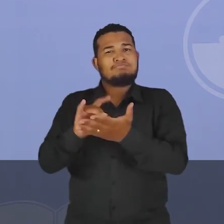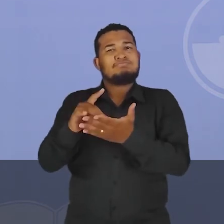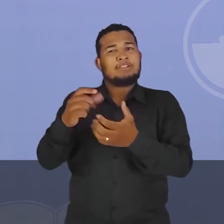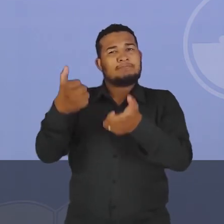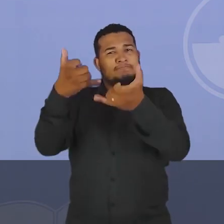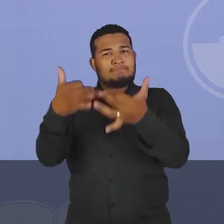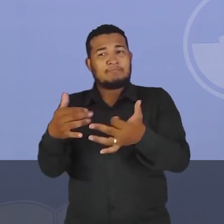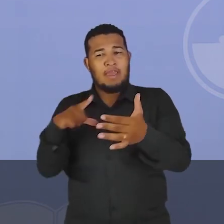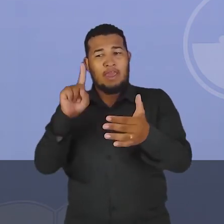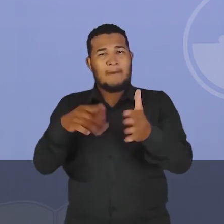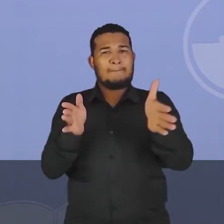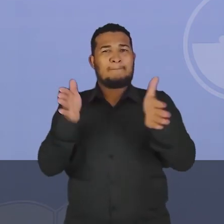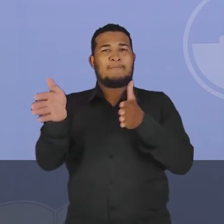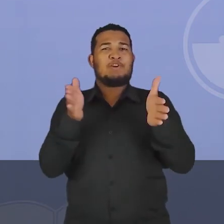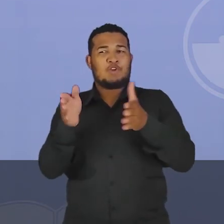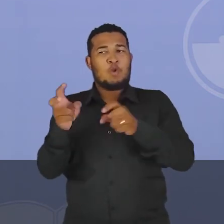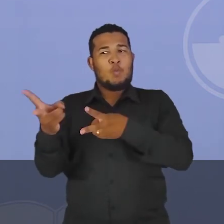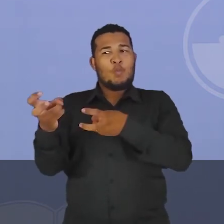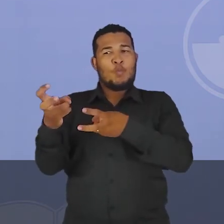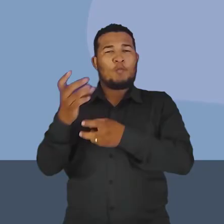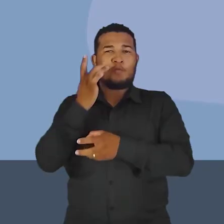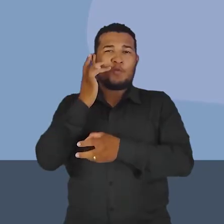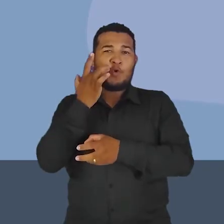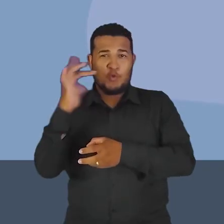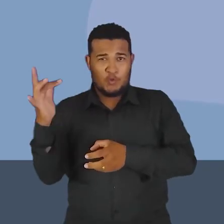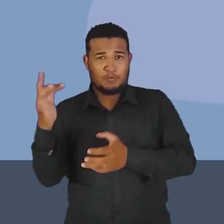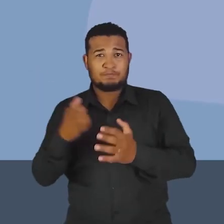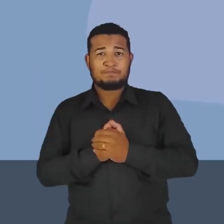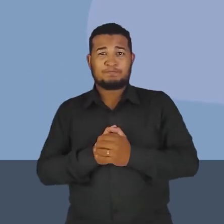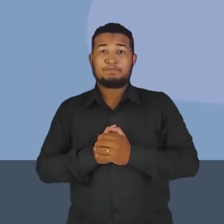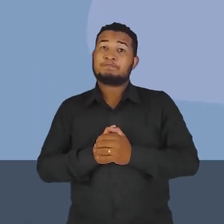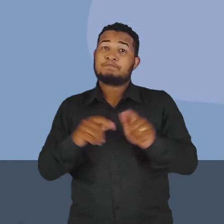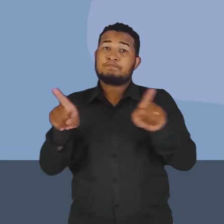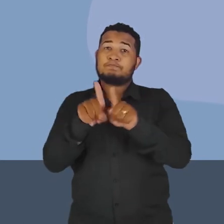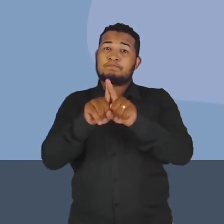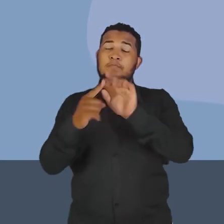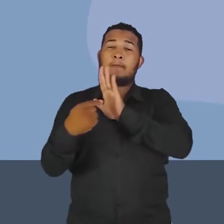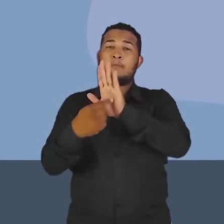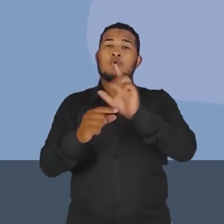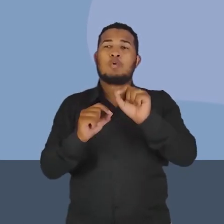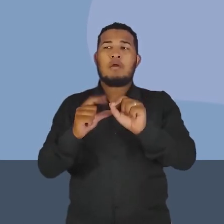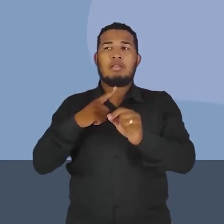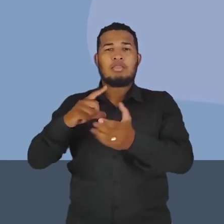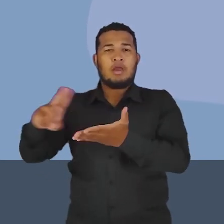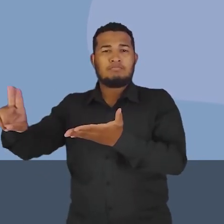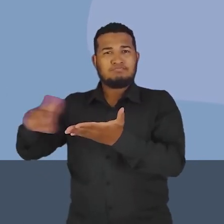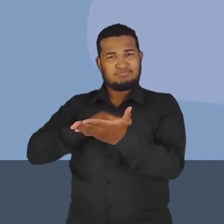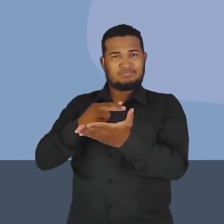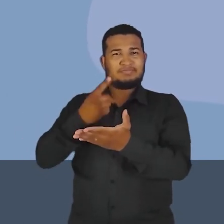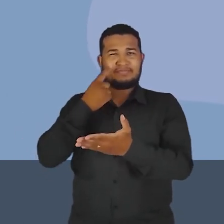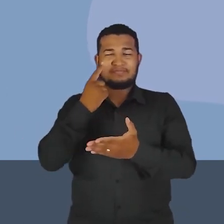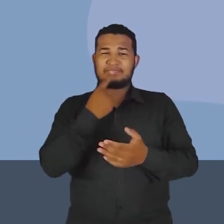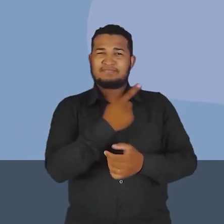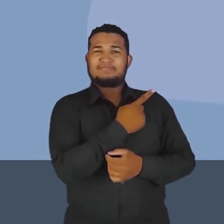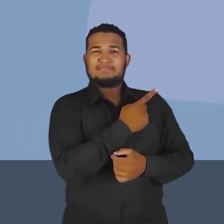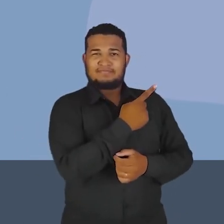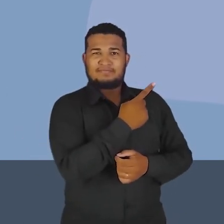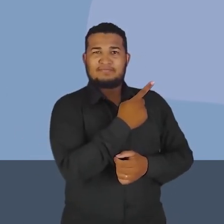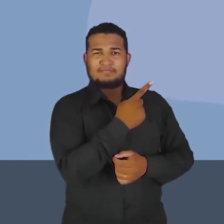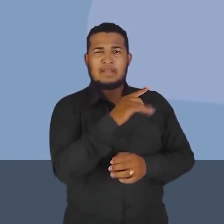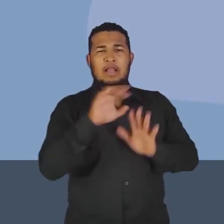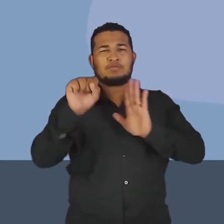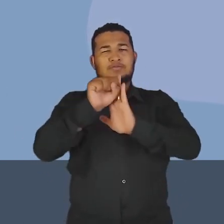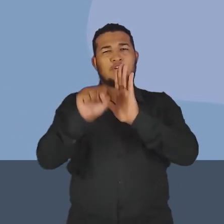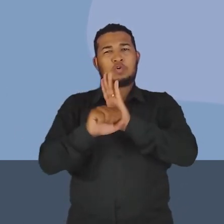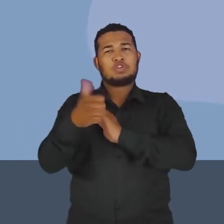falando aí de um período de exploração do ouro. Mostro para vocês também uma carta recebida na capitania do Espírito Santo no século XVIII, só para